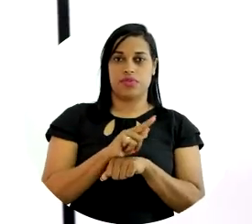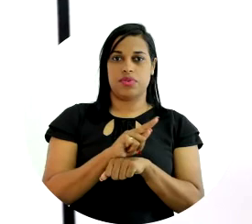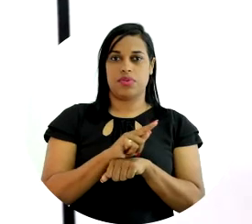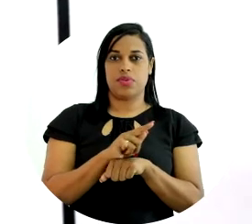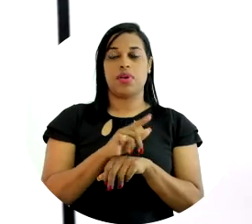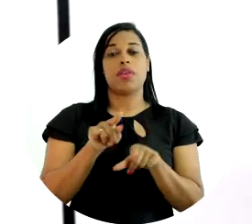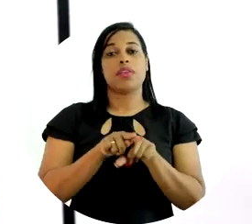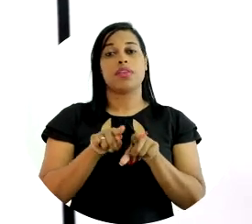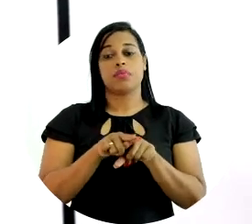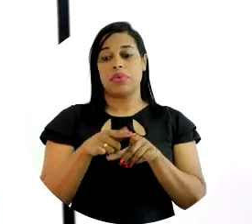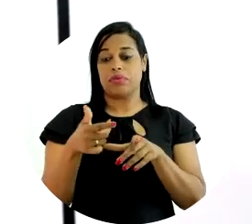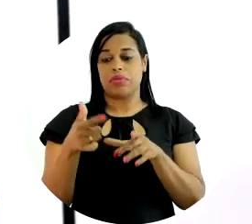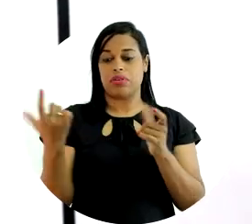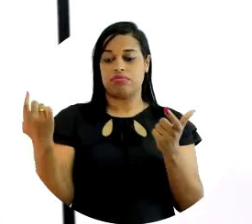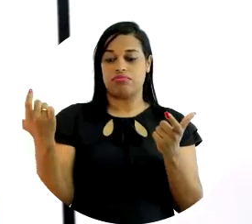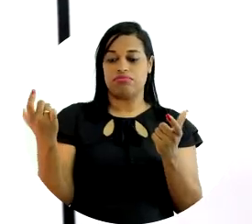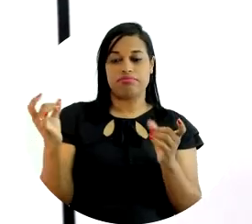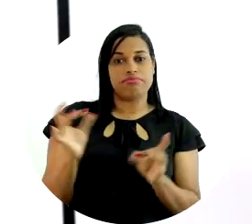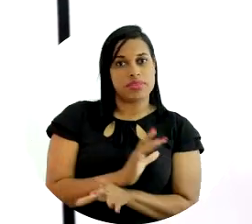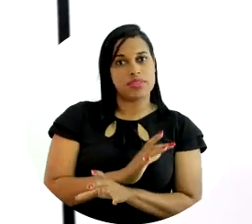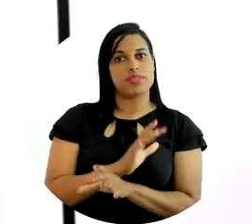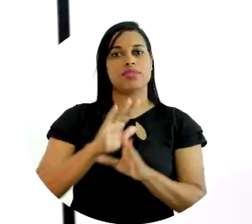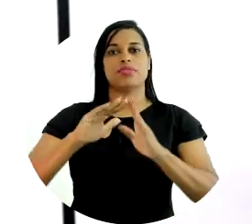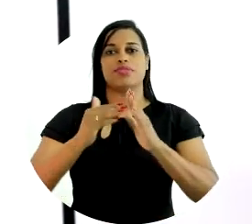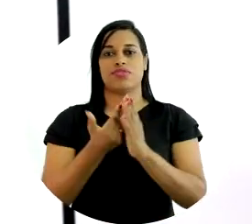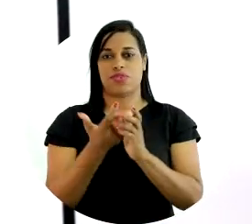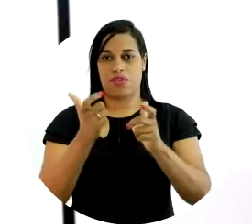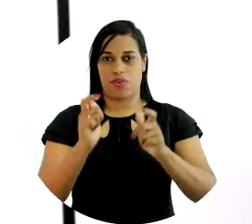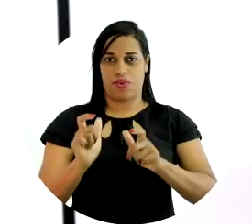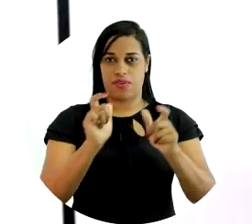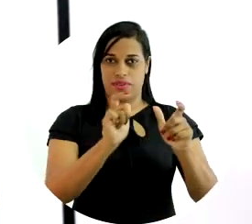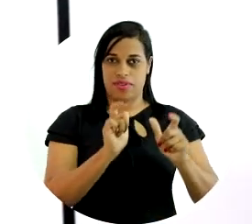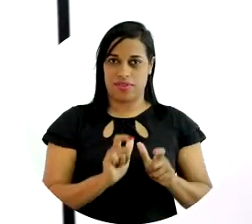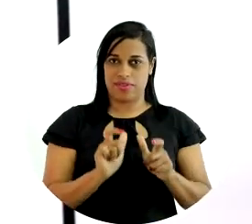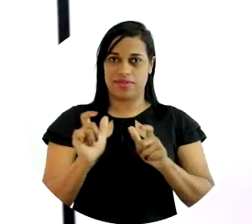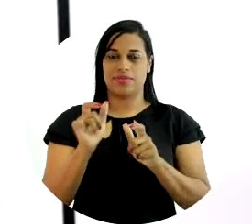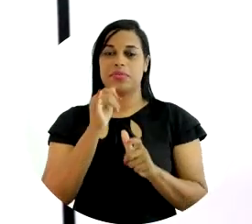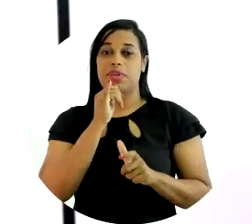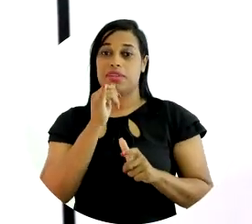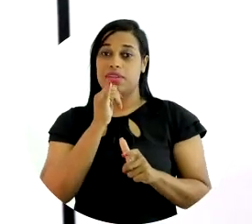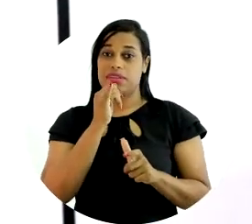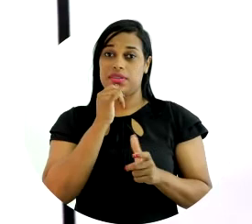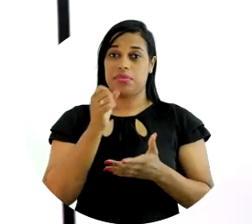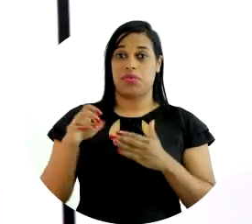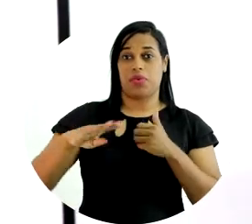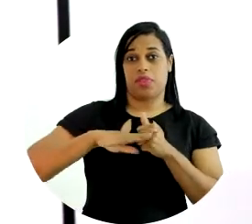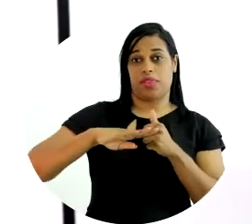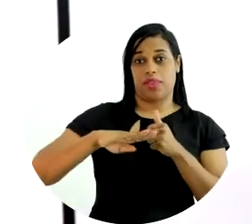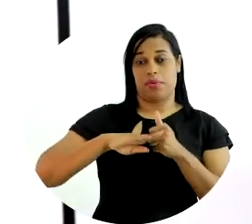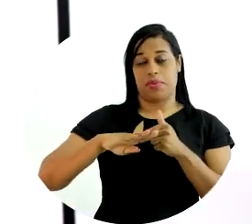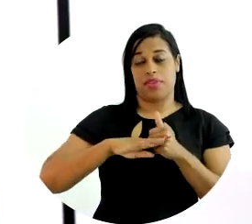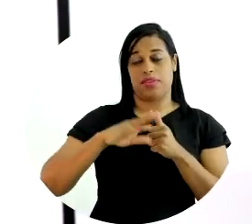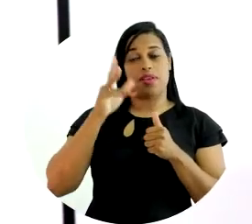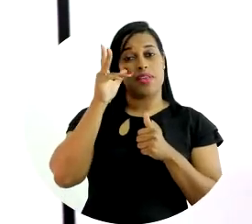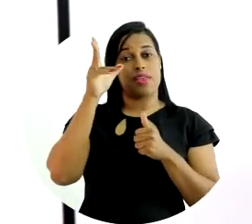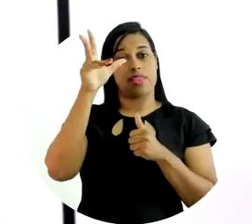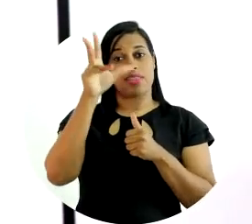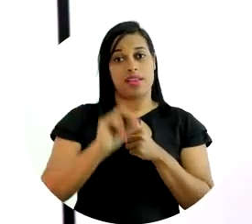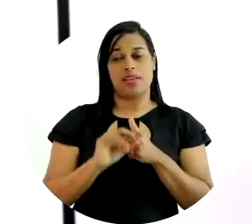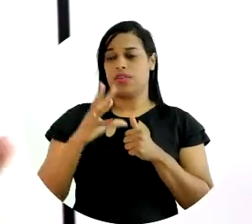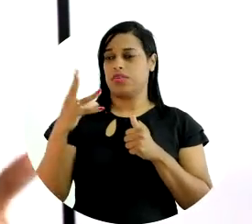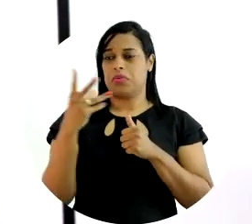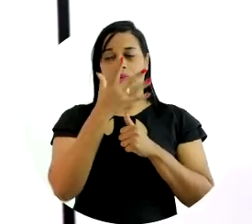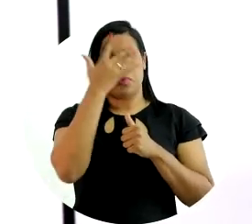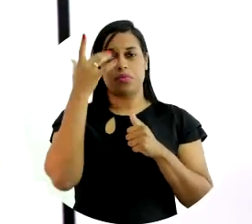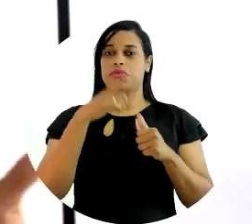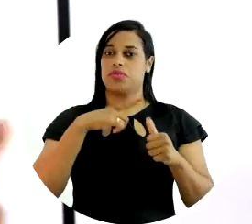e uma despolitização do ambiente escolar entrar nessa questão já esporte para ver o controle da minha viagem porque a idéia é